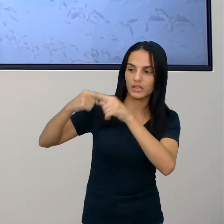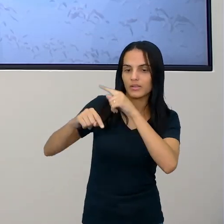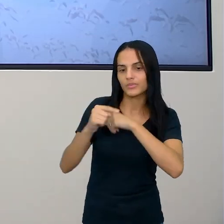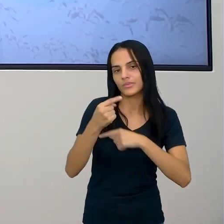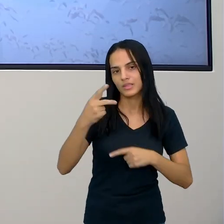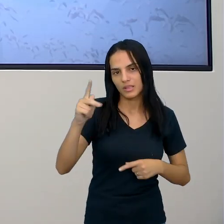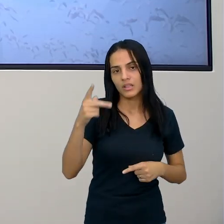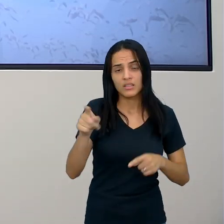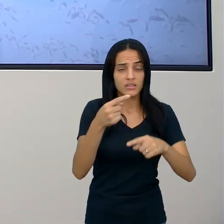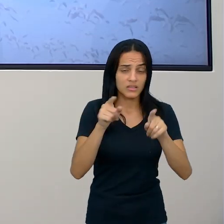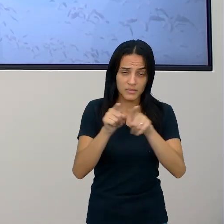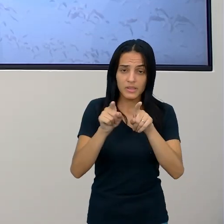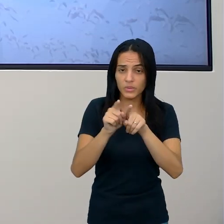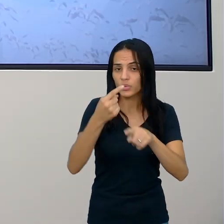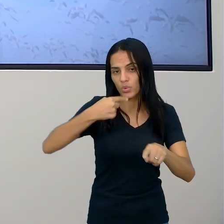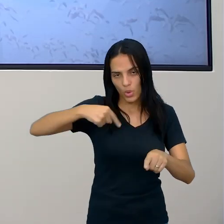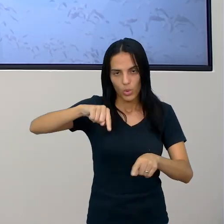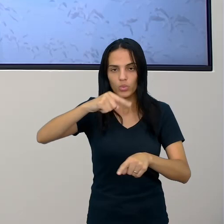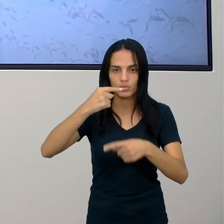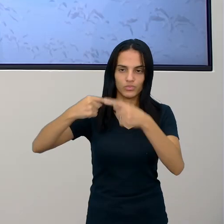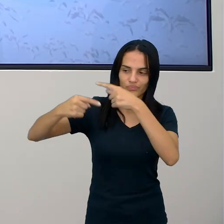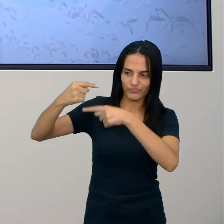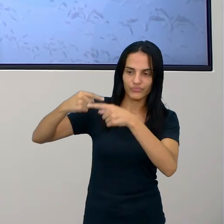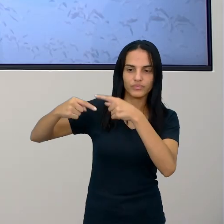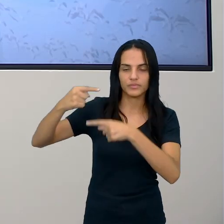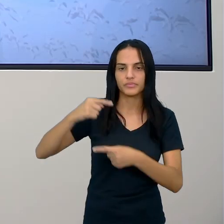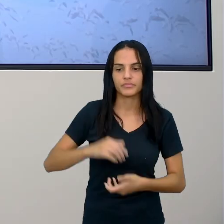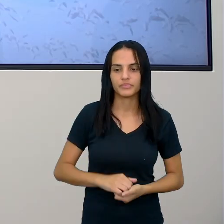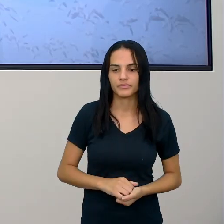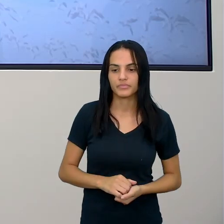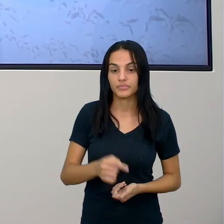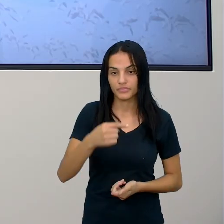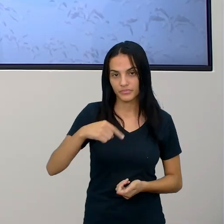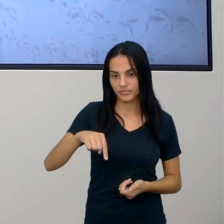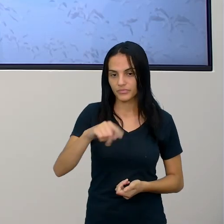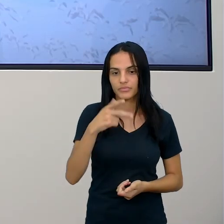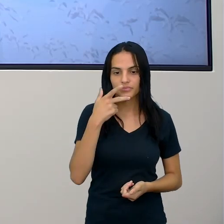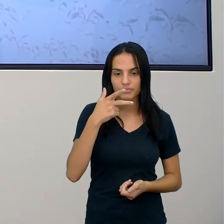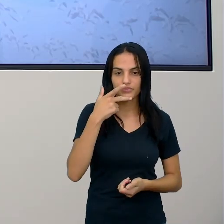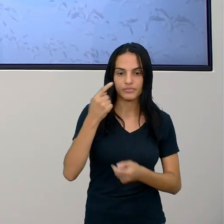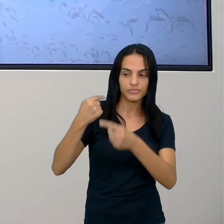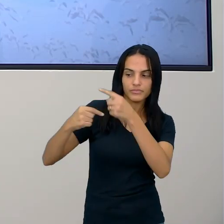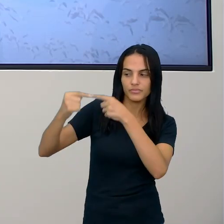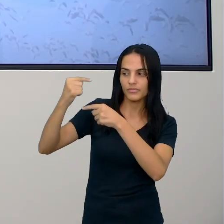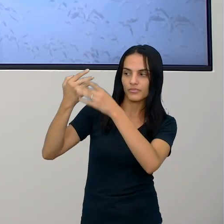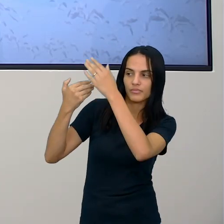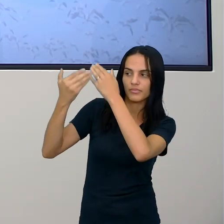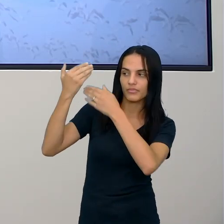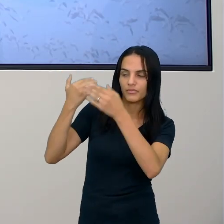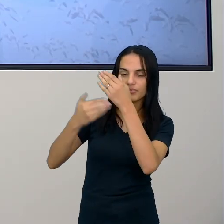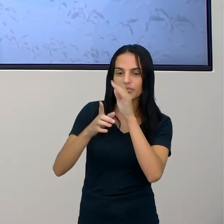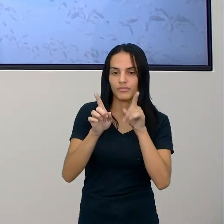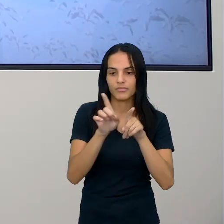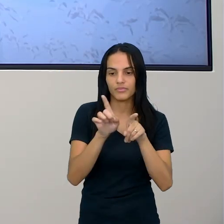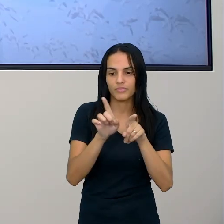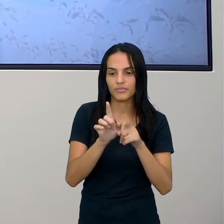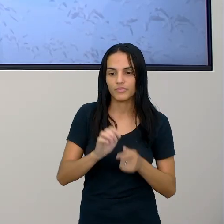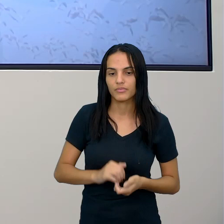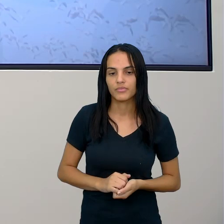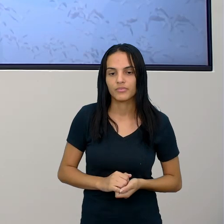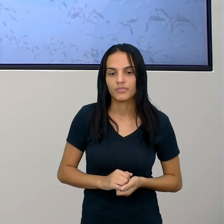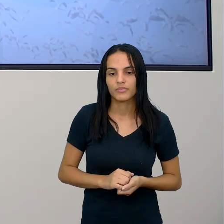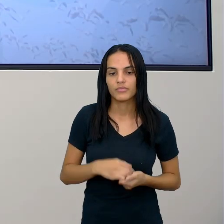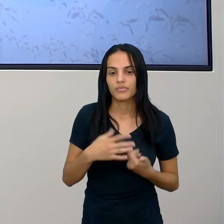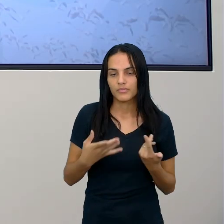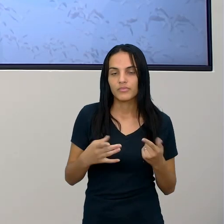nossos antepassados, né? Então nós estamos falando aqui dos nossos antepassados também. Então,